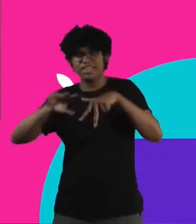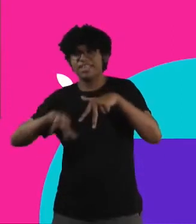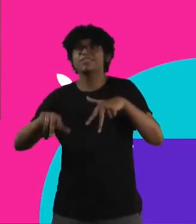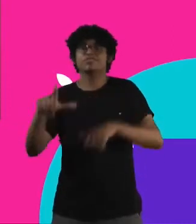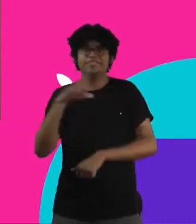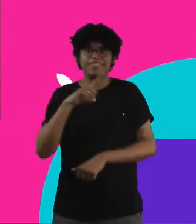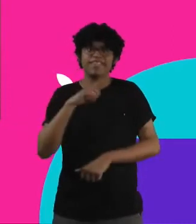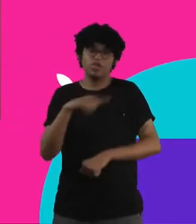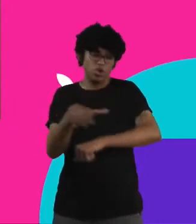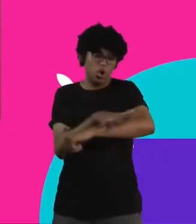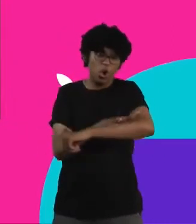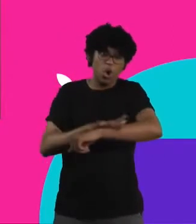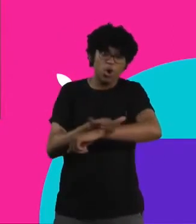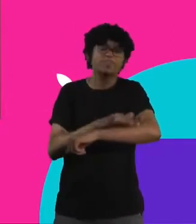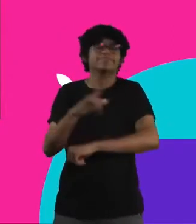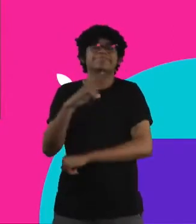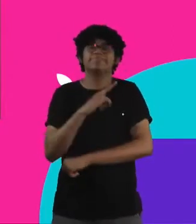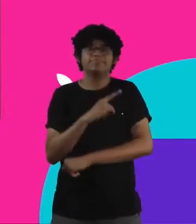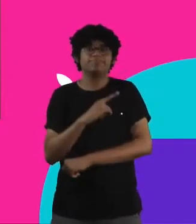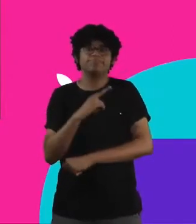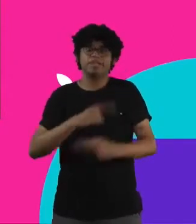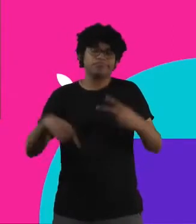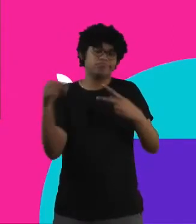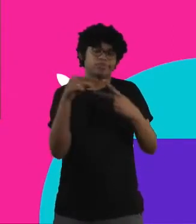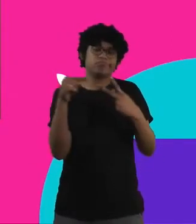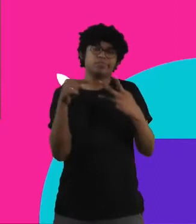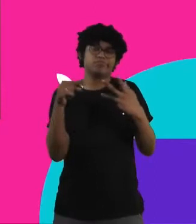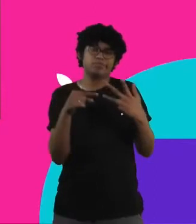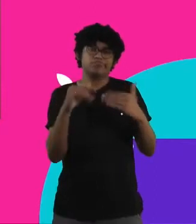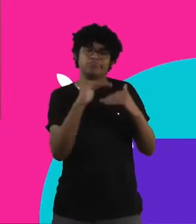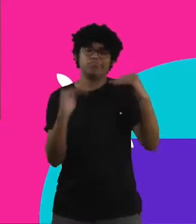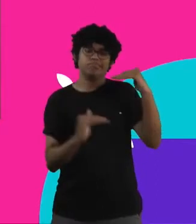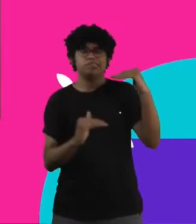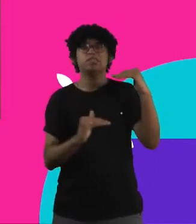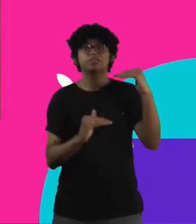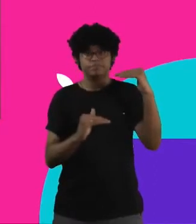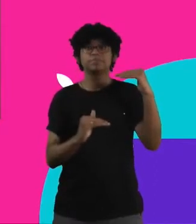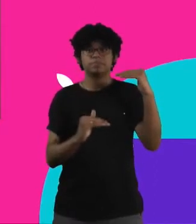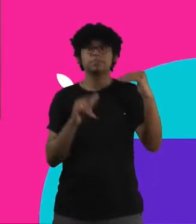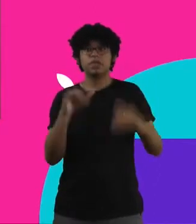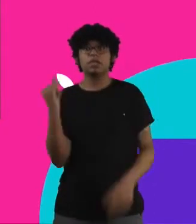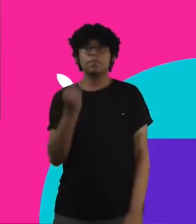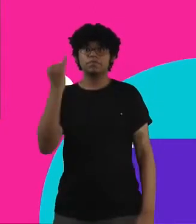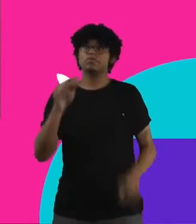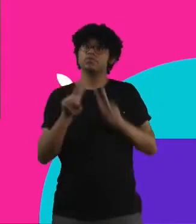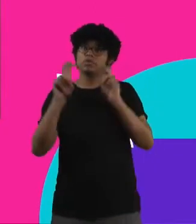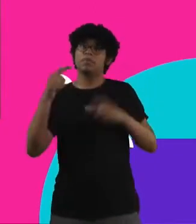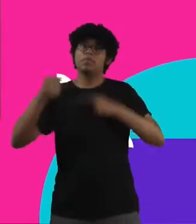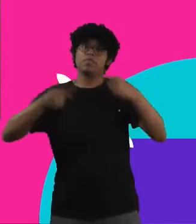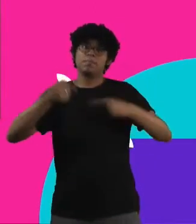vários fatores que vão ser atravessados e que são muito importantes da gente trazer para esse debate quando a gente fala da